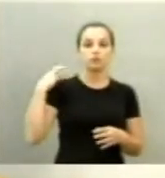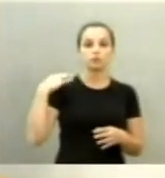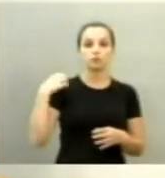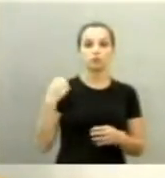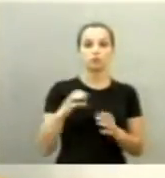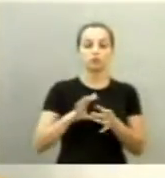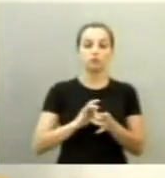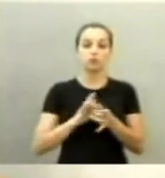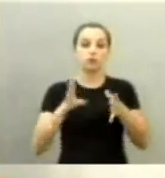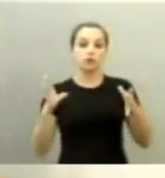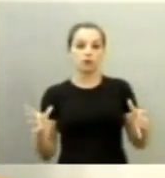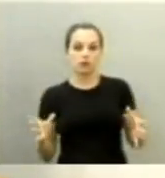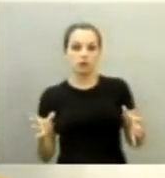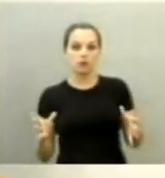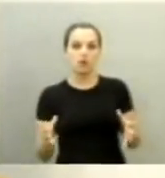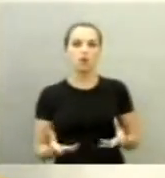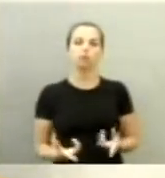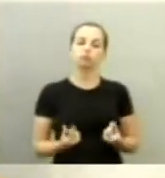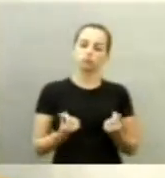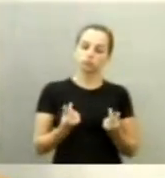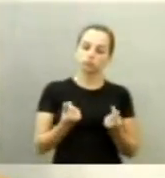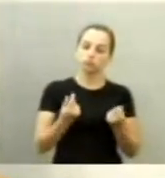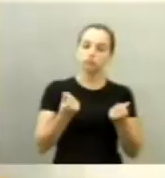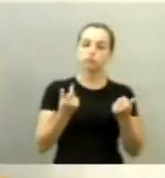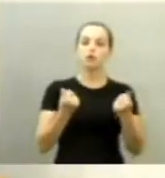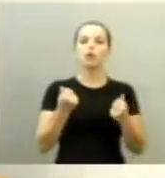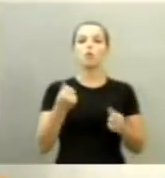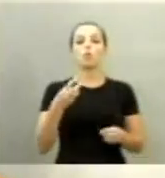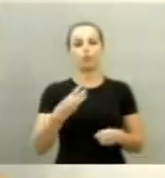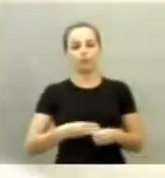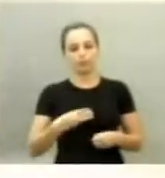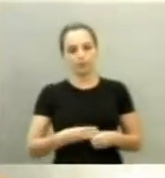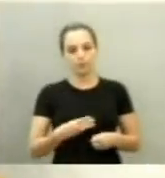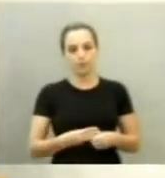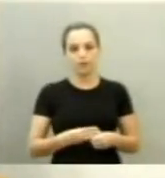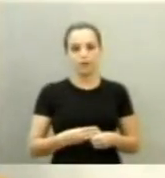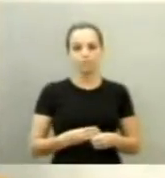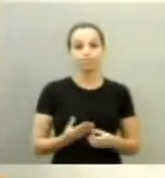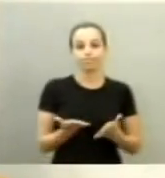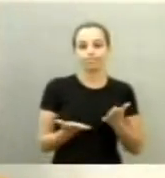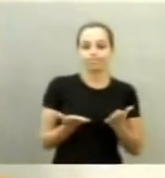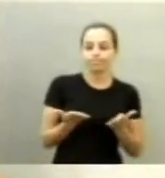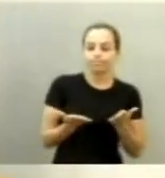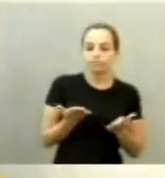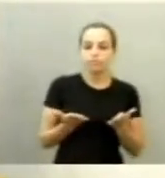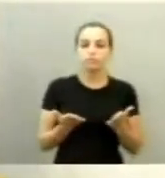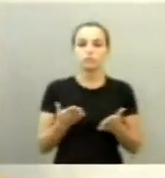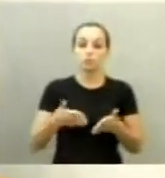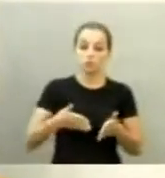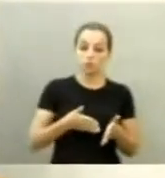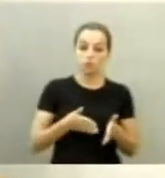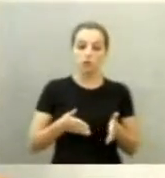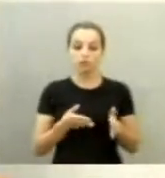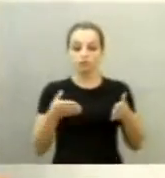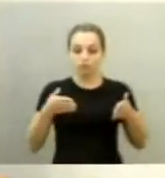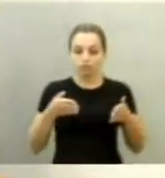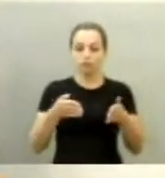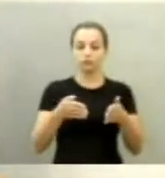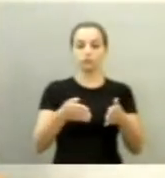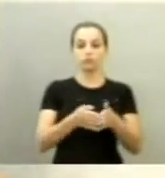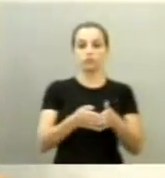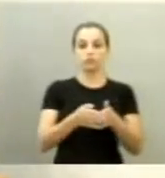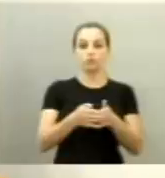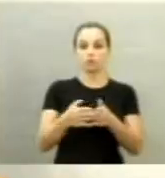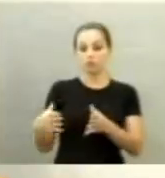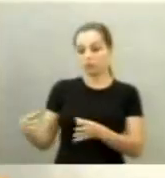do gasto do orçamento do município. Então, eles vão ser o termômetro, aí, vão direcionar, né, vão reunir, cada um vem de uma região,